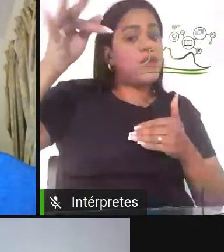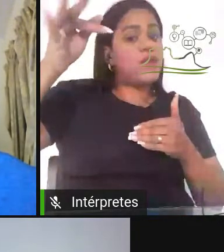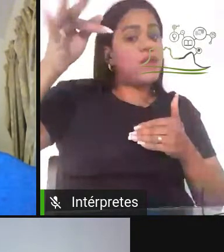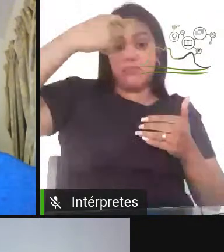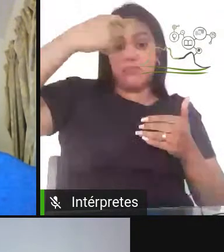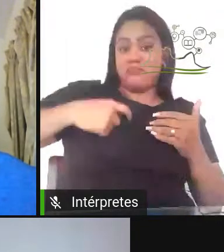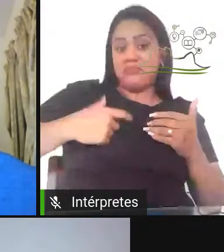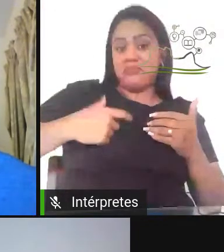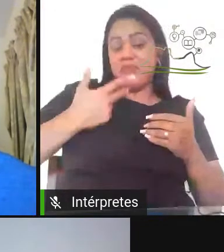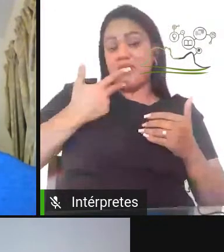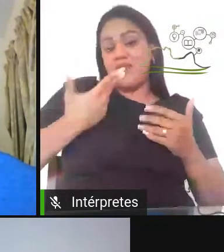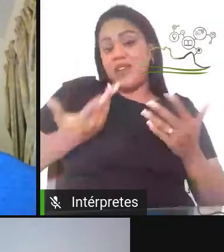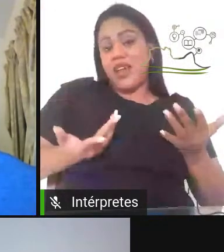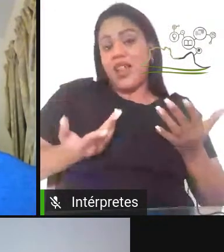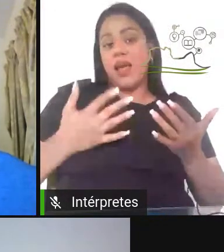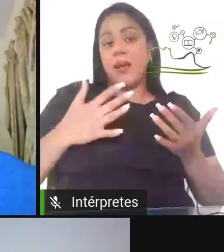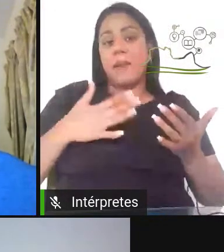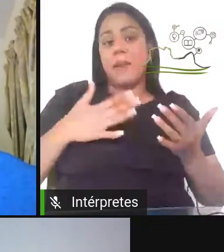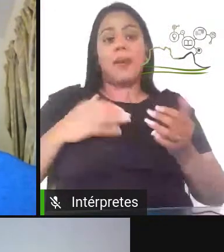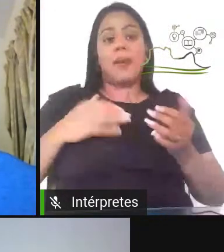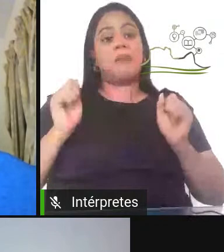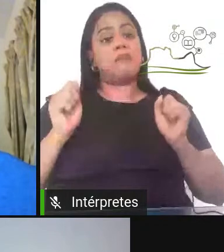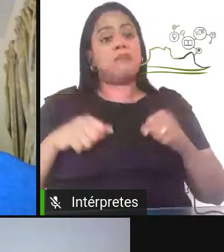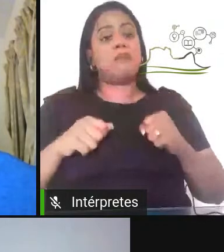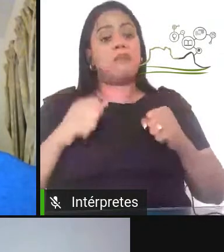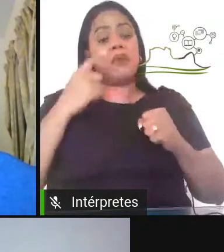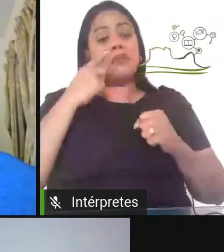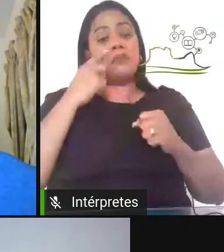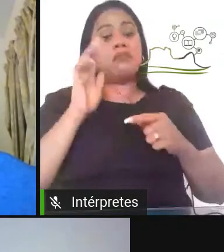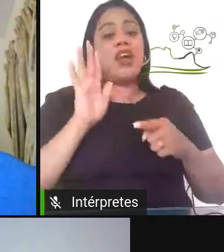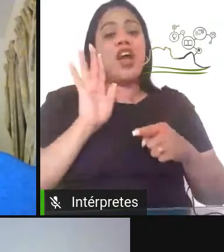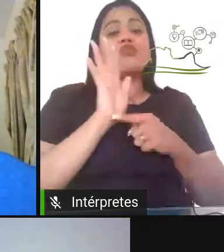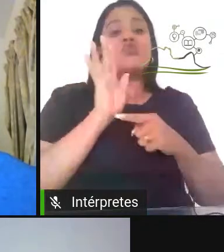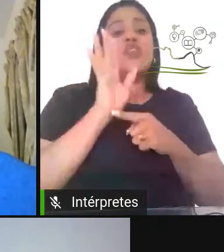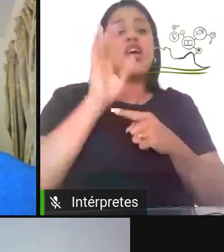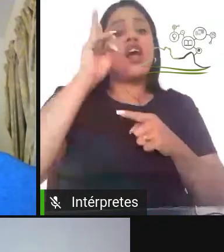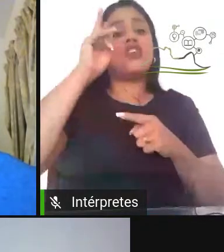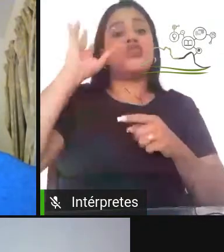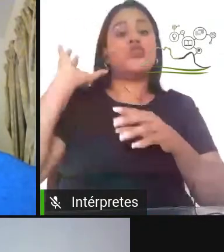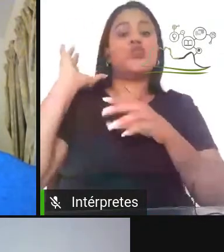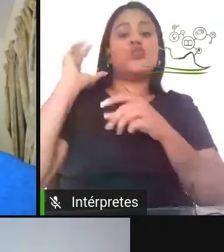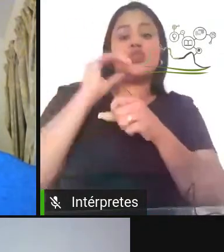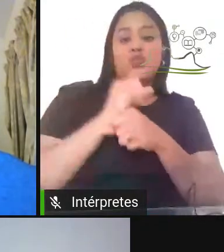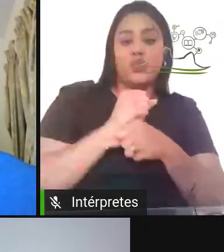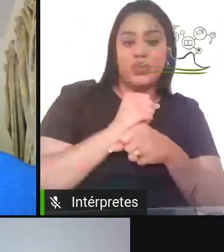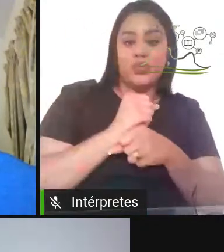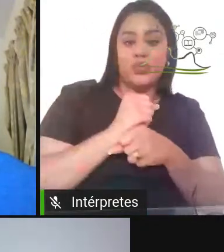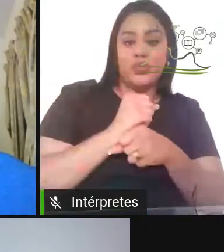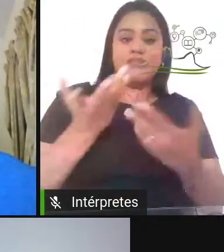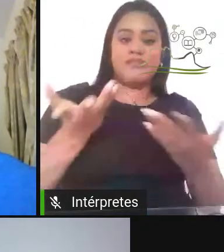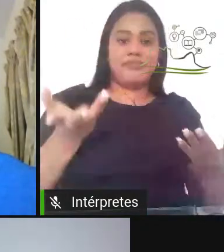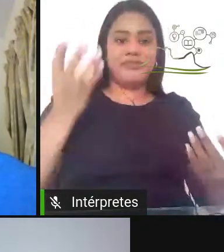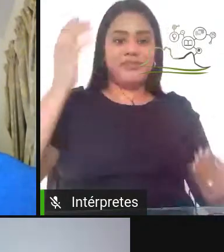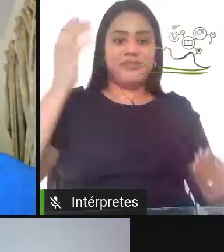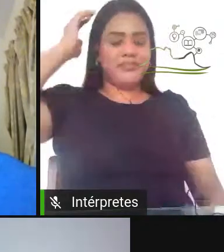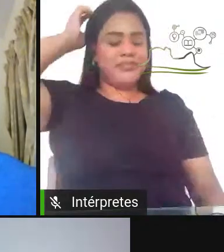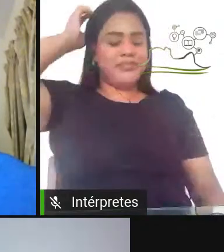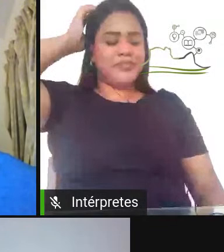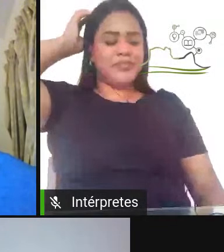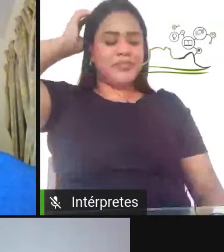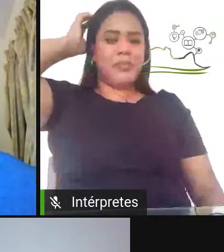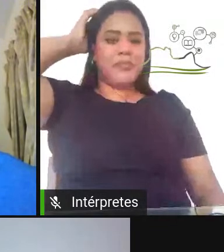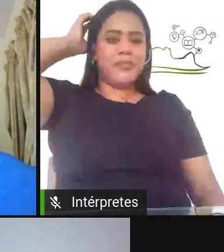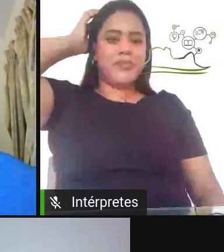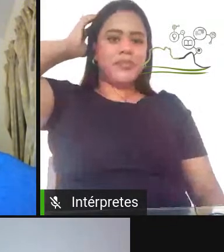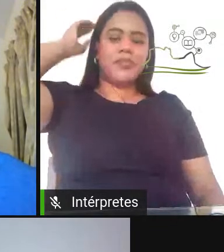minhas peças possa fazer parte desta história toda maior que vai-se contar. É omitir, não é